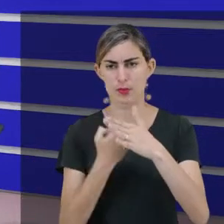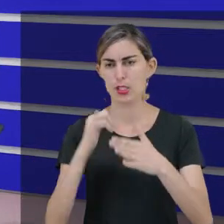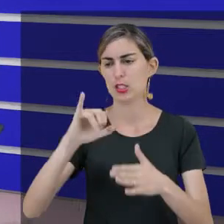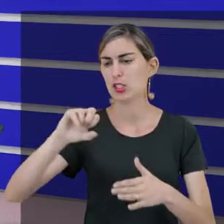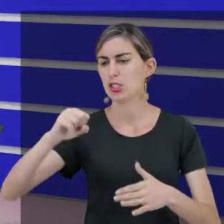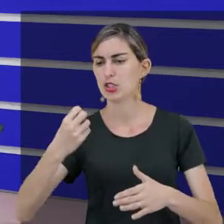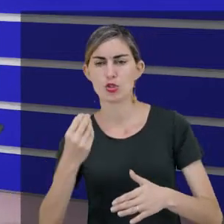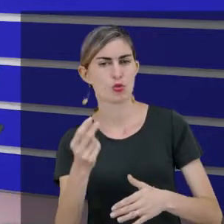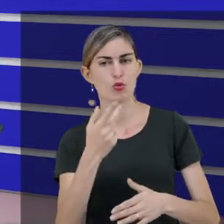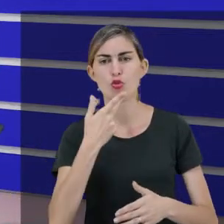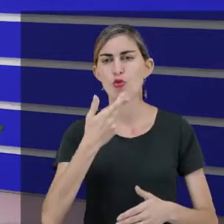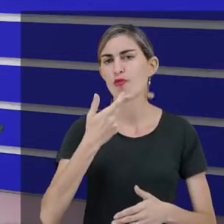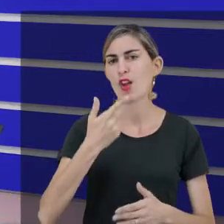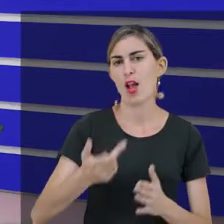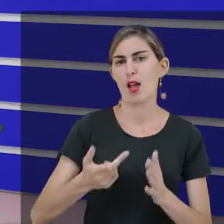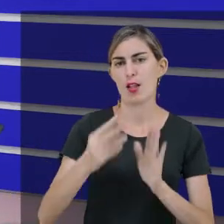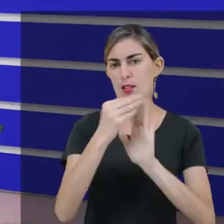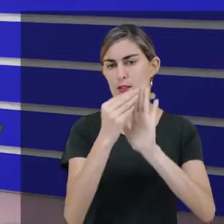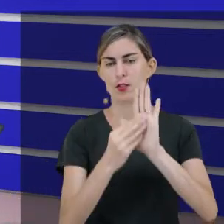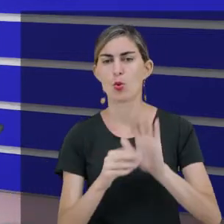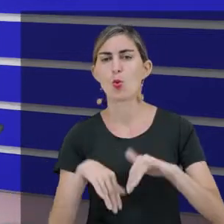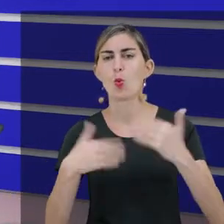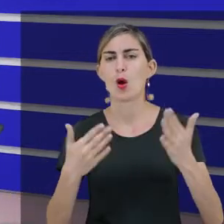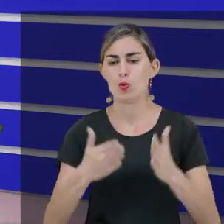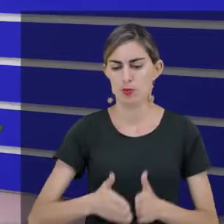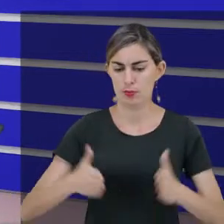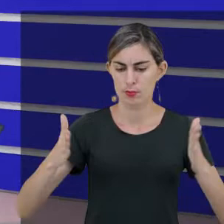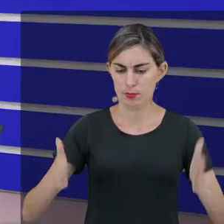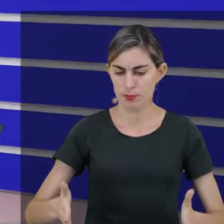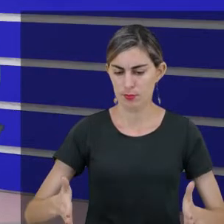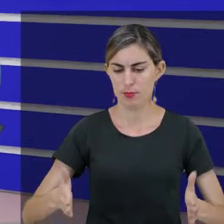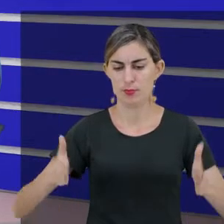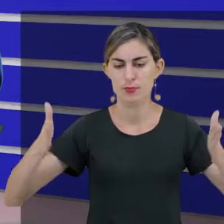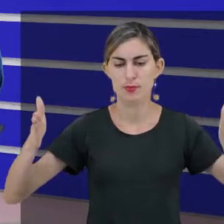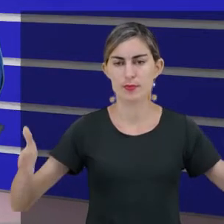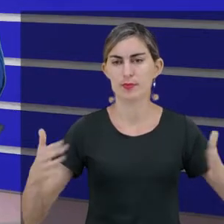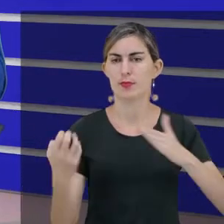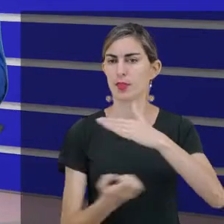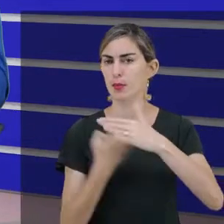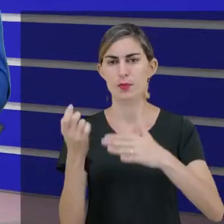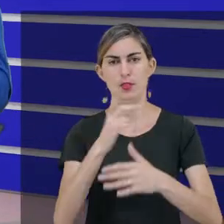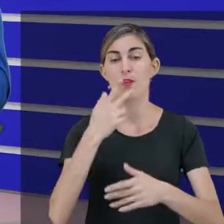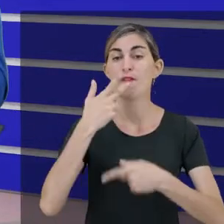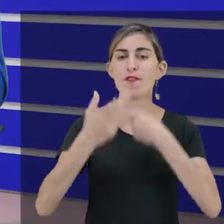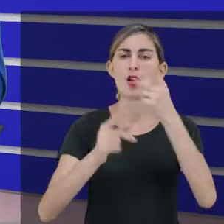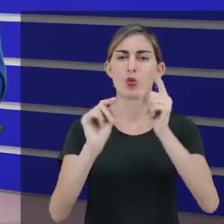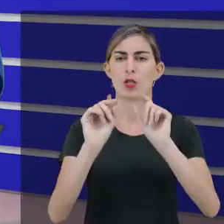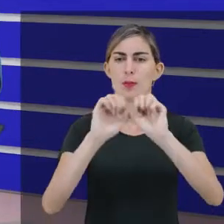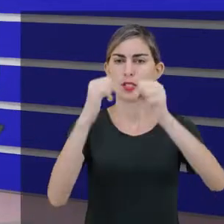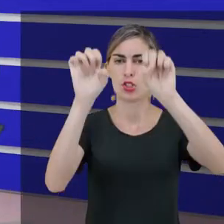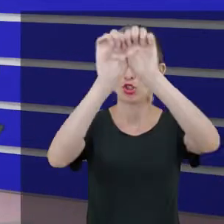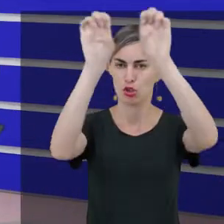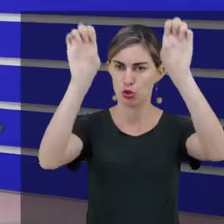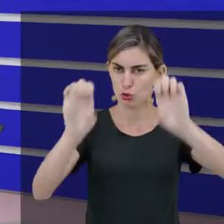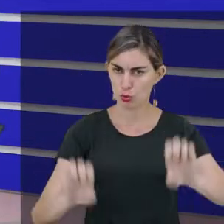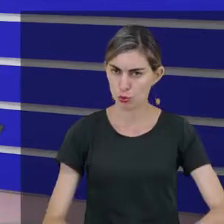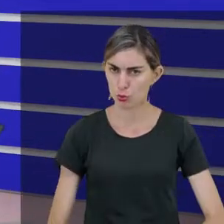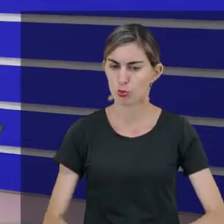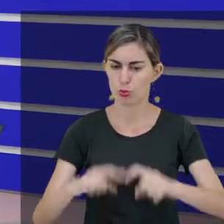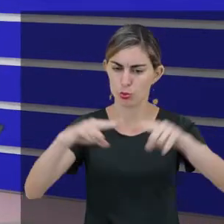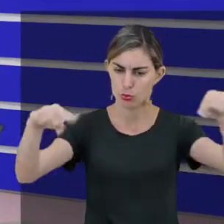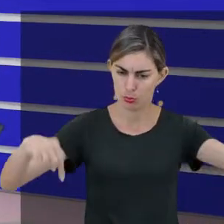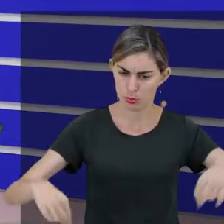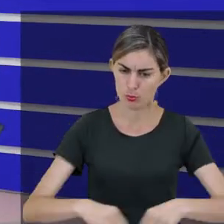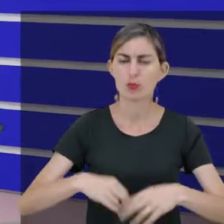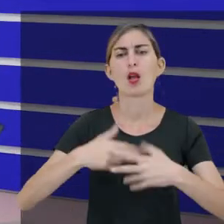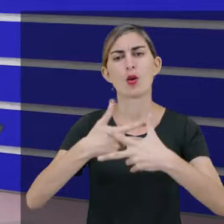nem do tamanho, nem da área de atuação dessa empresa. Ela vai falar que ela tem que ter uma estrutura adequada para atendimento aos requisitos. Ela não